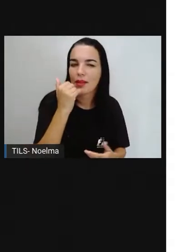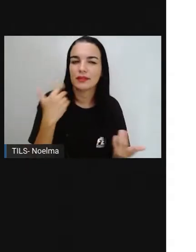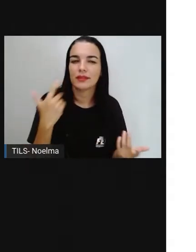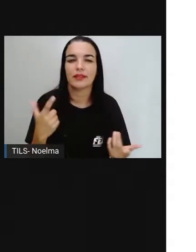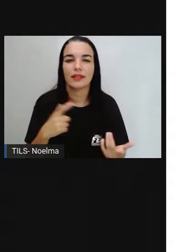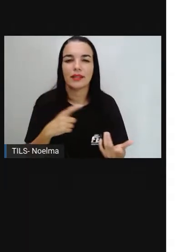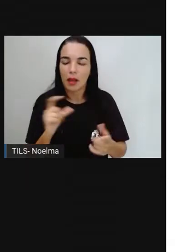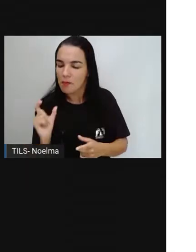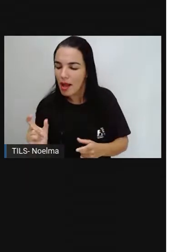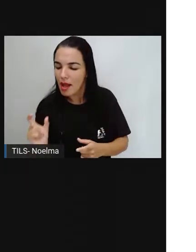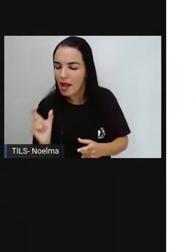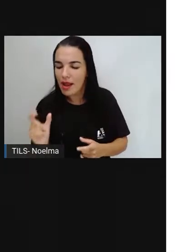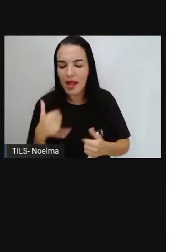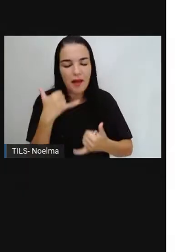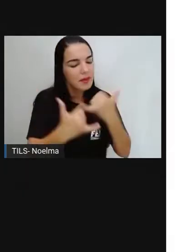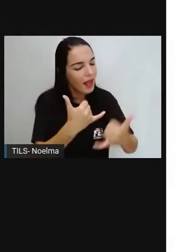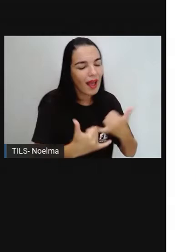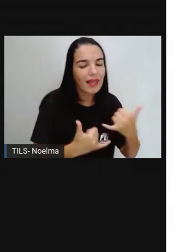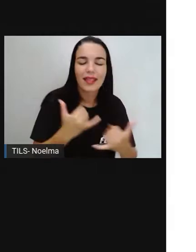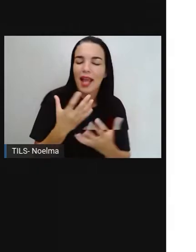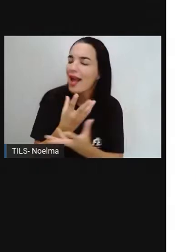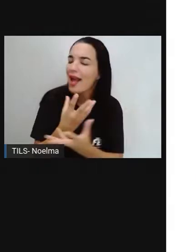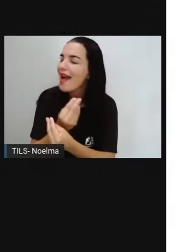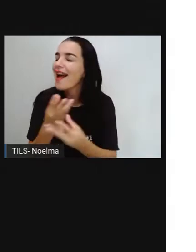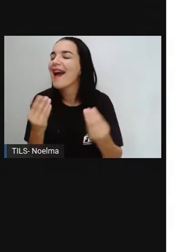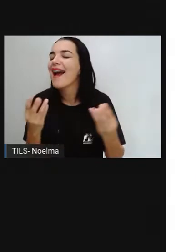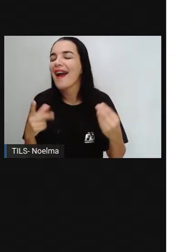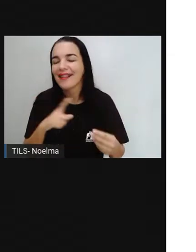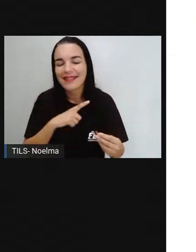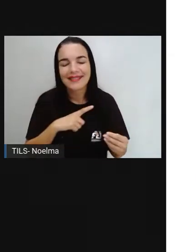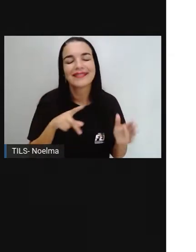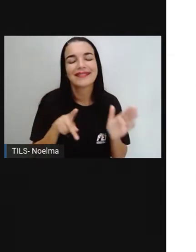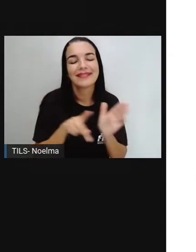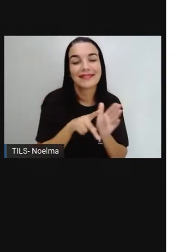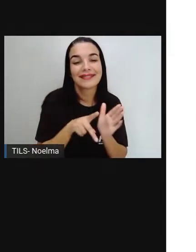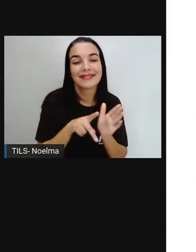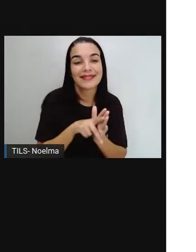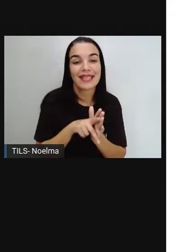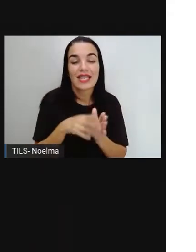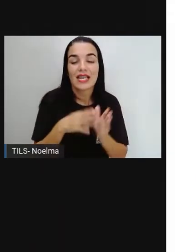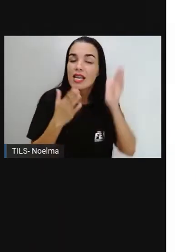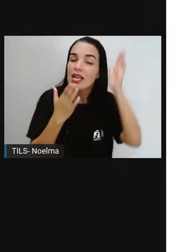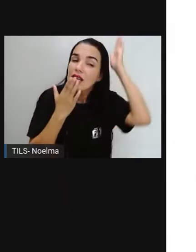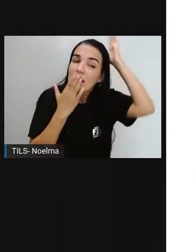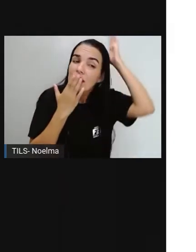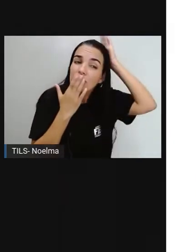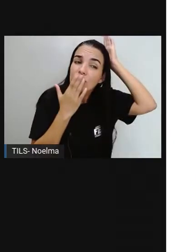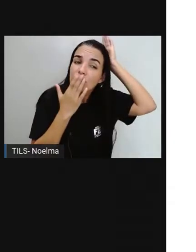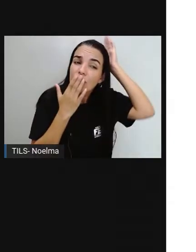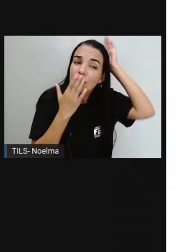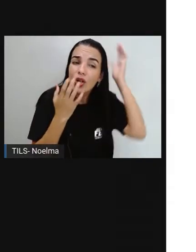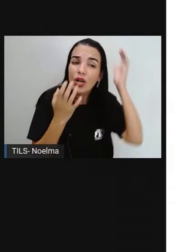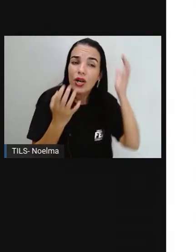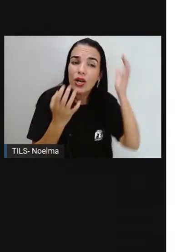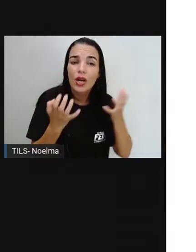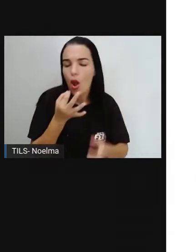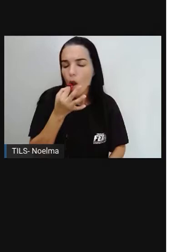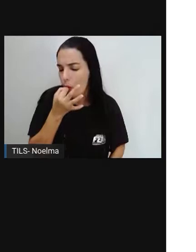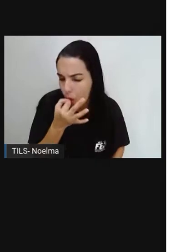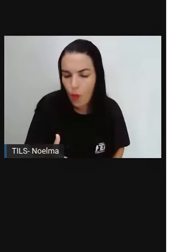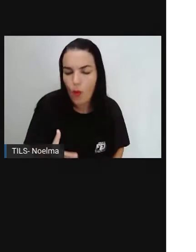palavras, brincadeiras de montão. Índio quer apito, índio